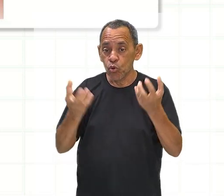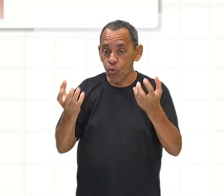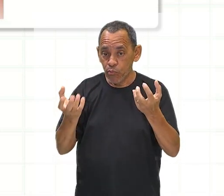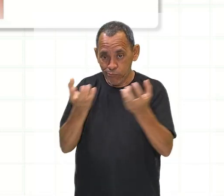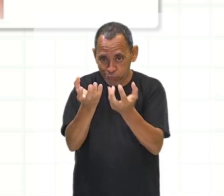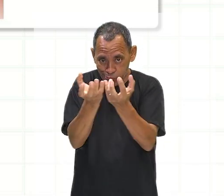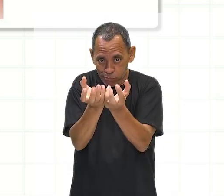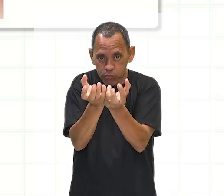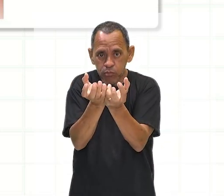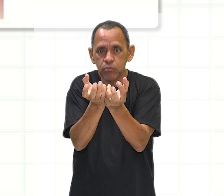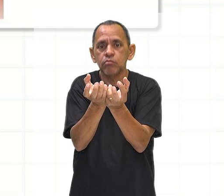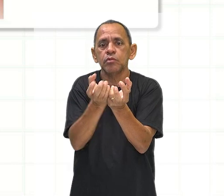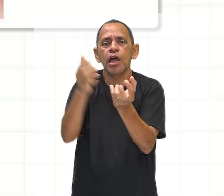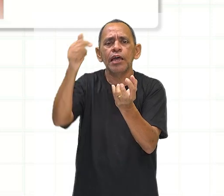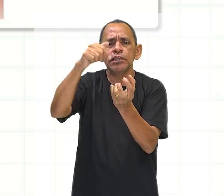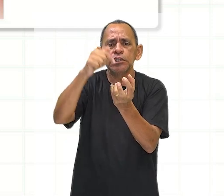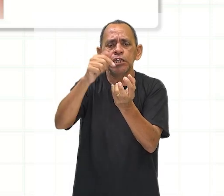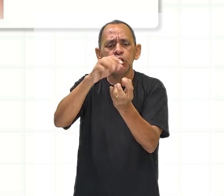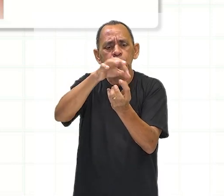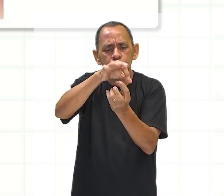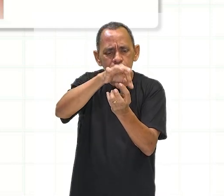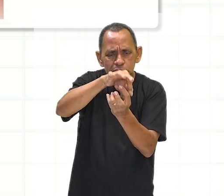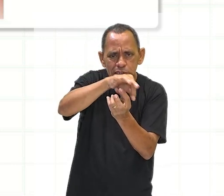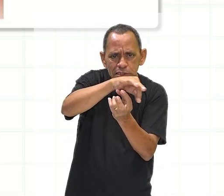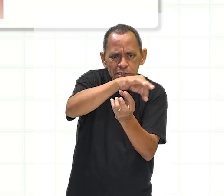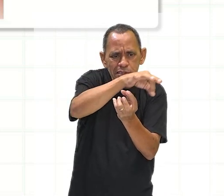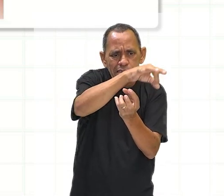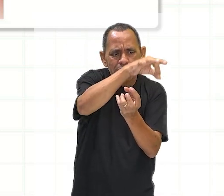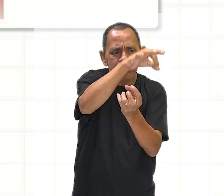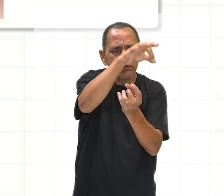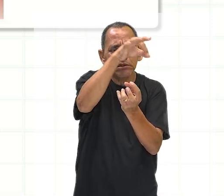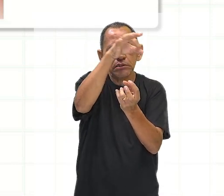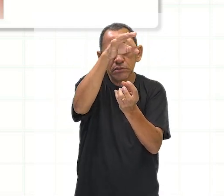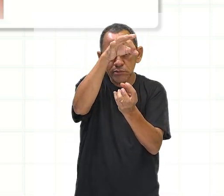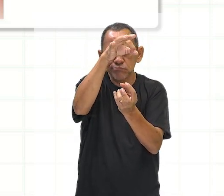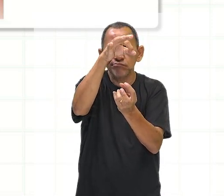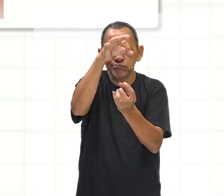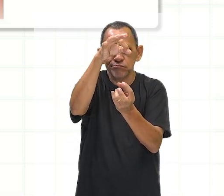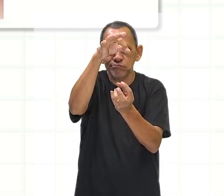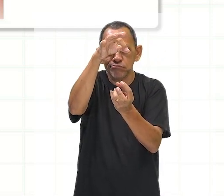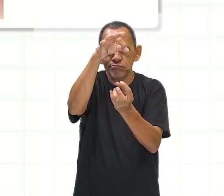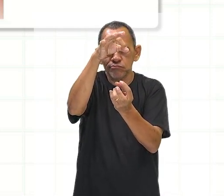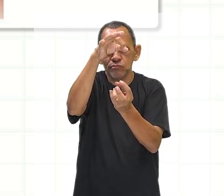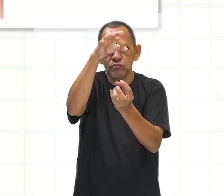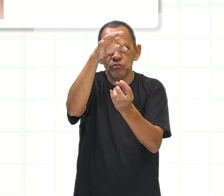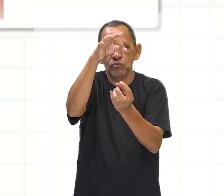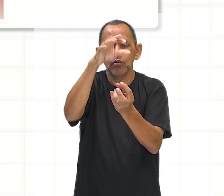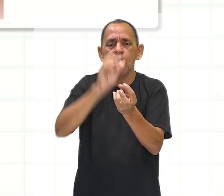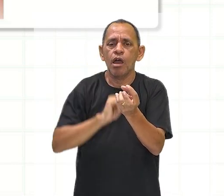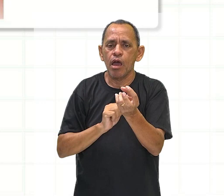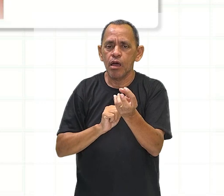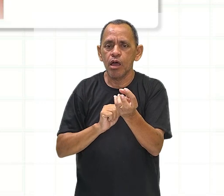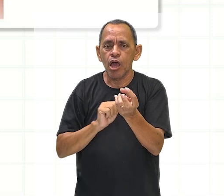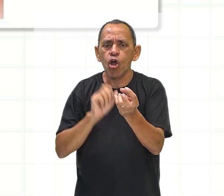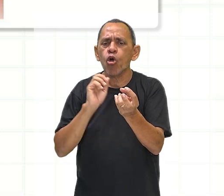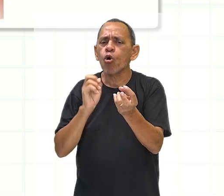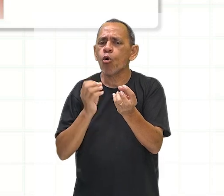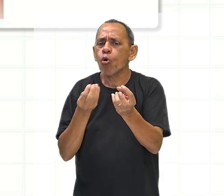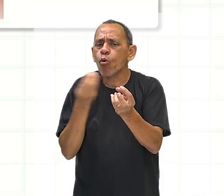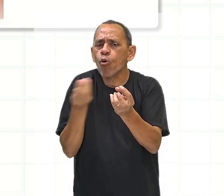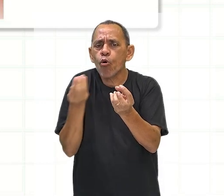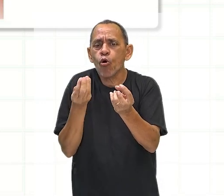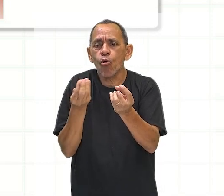ó, nessa área aqui, e em cima dos testículos a gente vai ter esse tubo enovelado, né, como se fosse ali